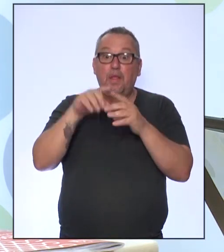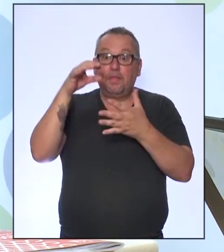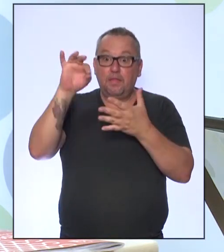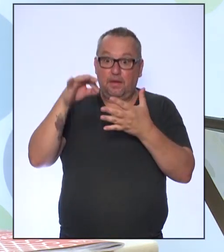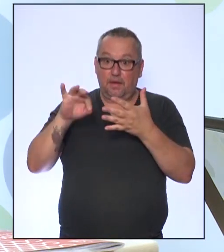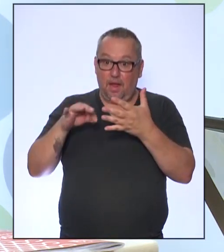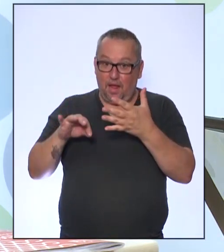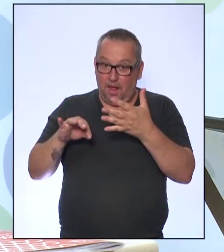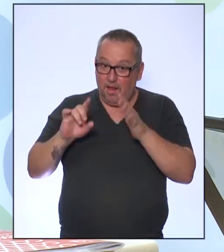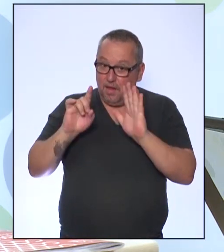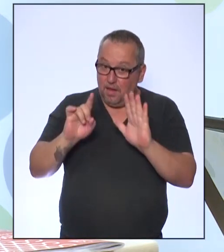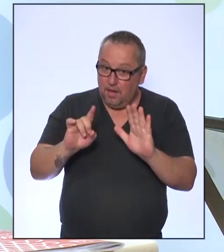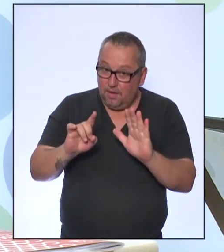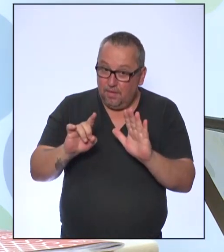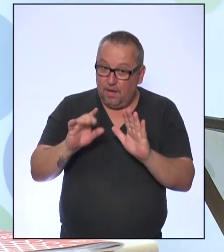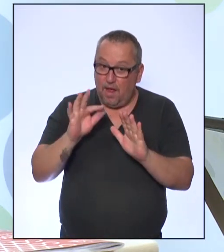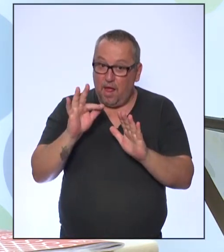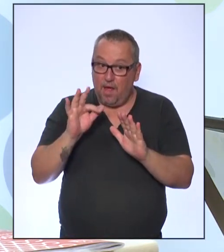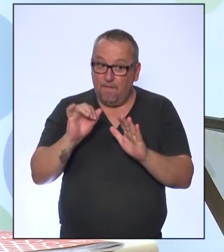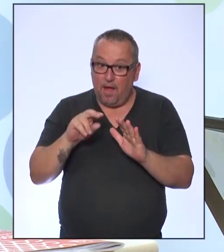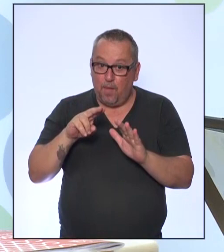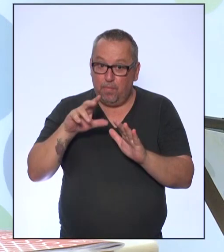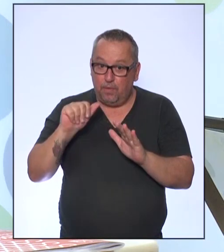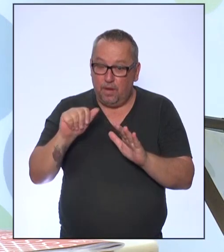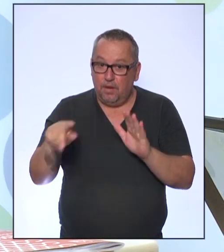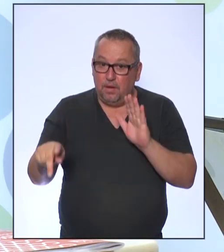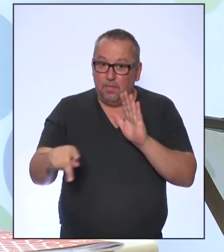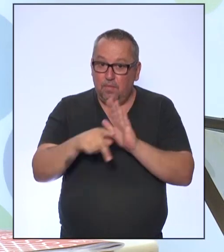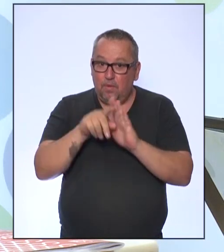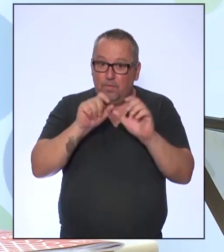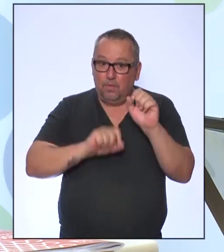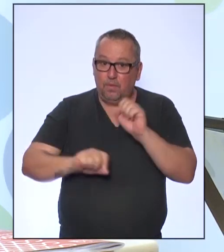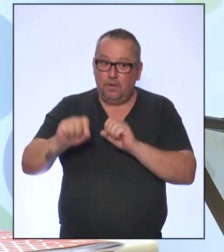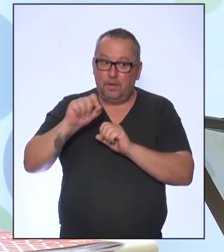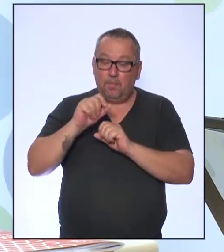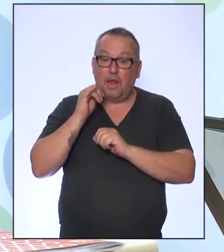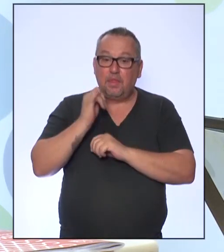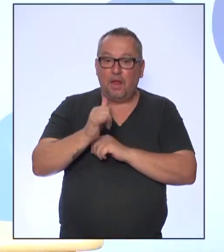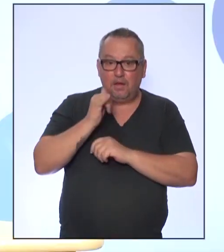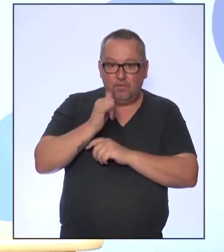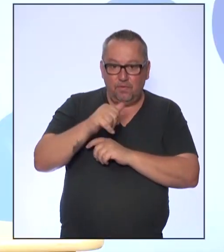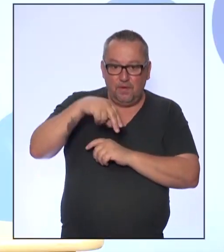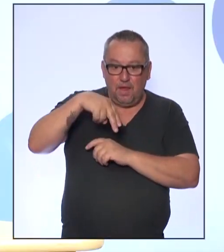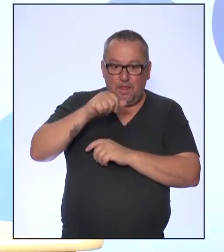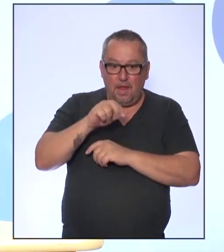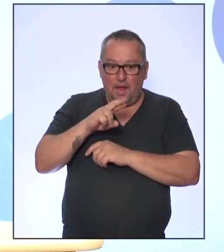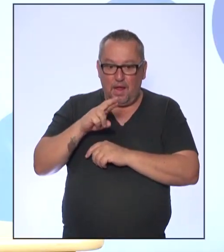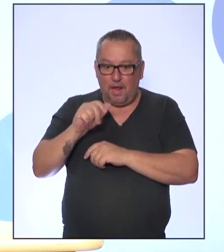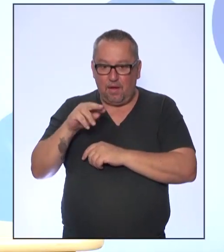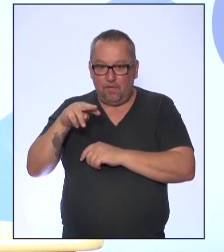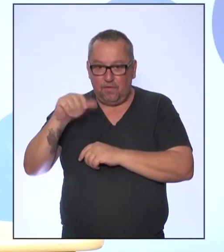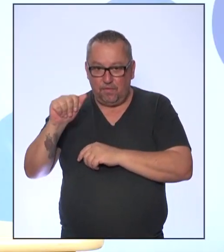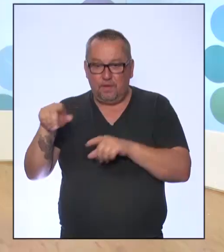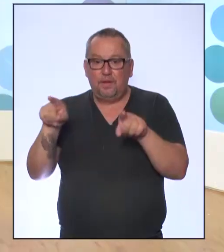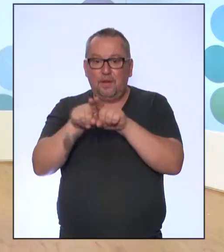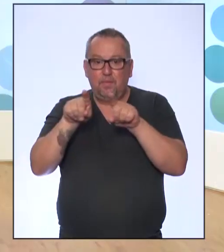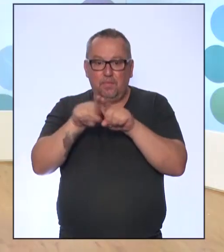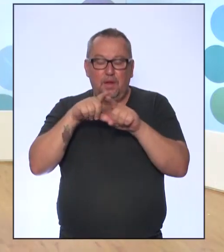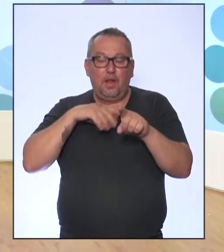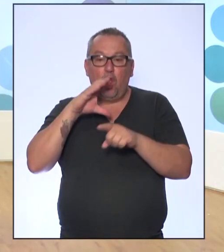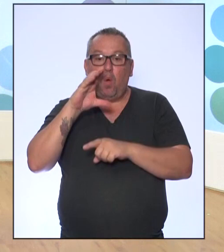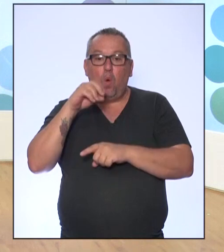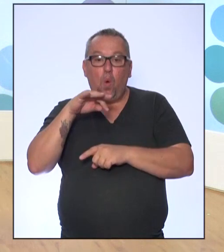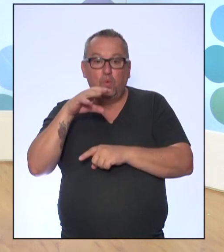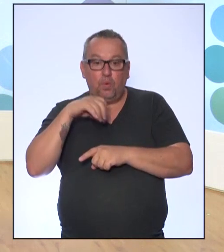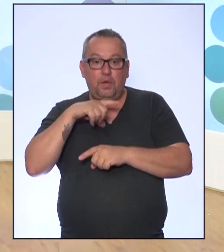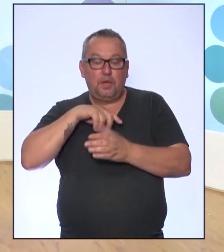se esqueça, a fábula pertence ao quê? Ela é uma narrativa, assim certo? Ela tem assim como conto, ela tem todos os